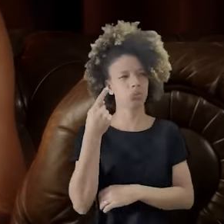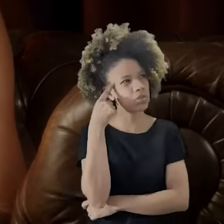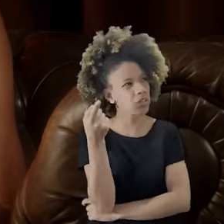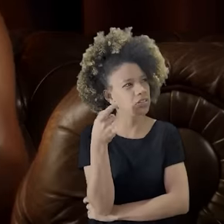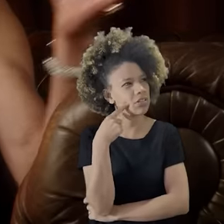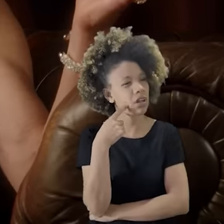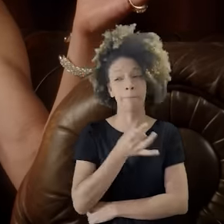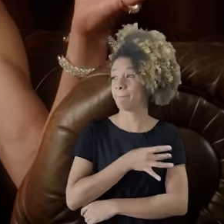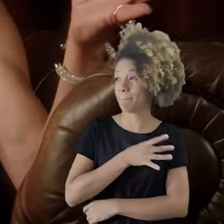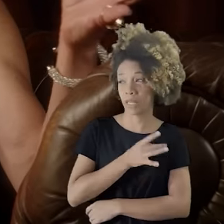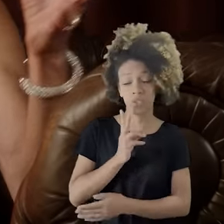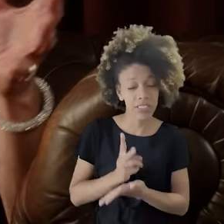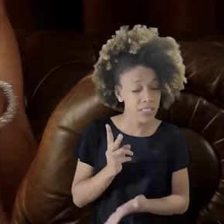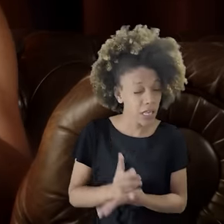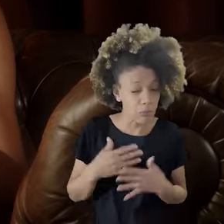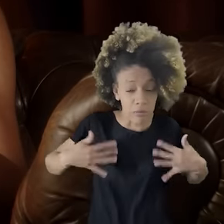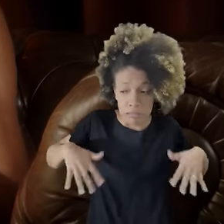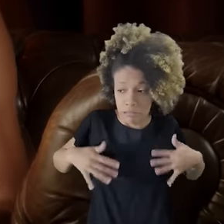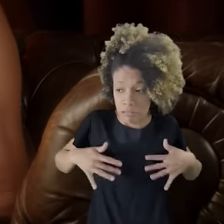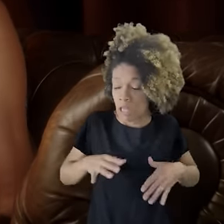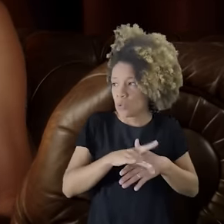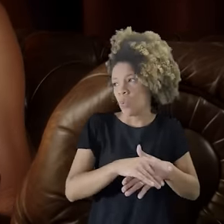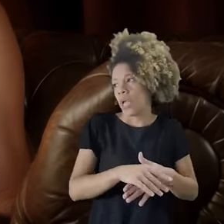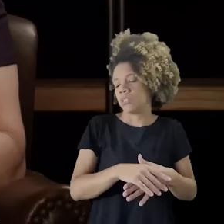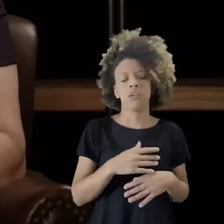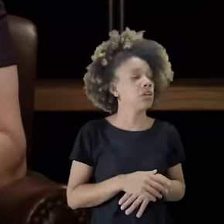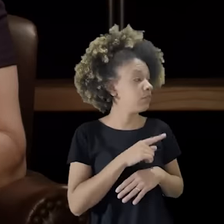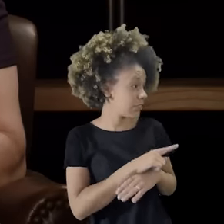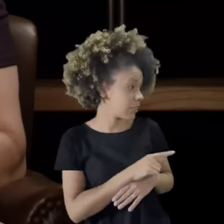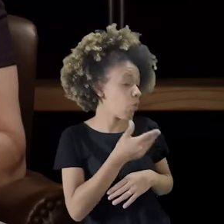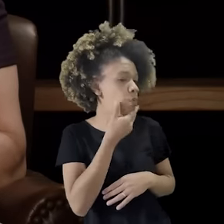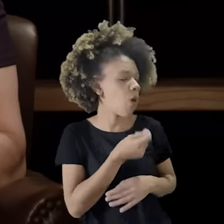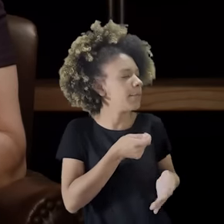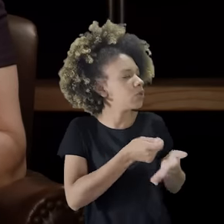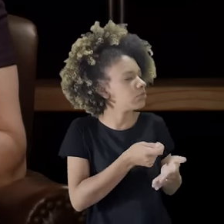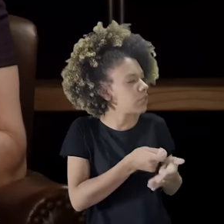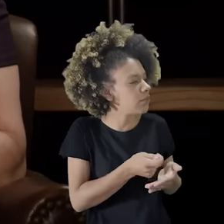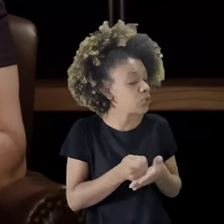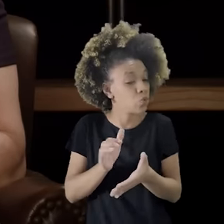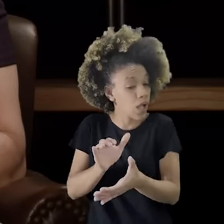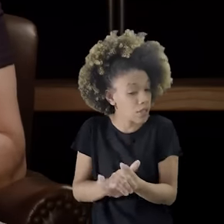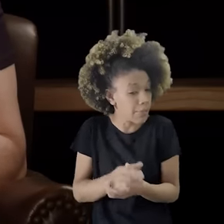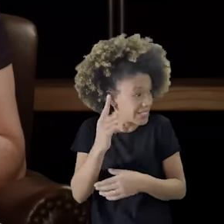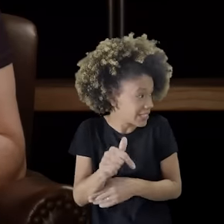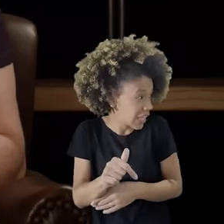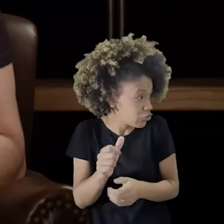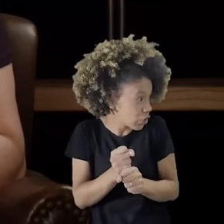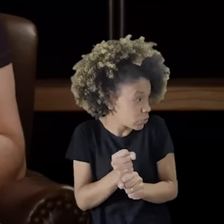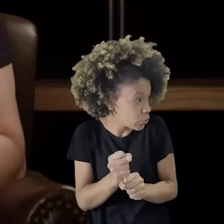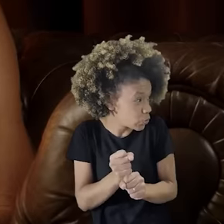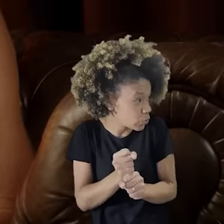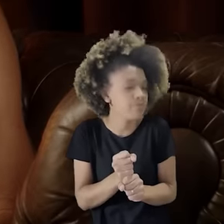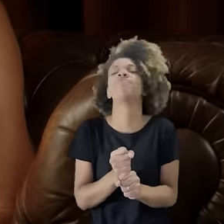eu pensei comigo assim eu fiquei muito medo sempre que me apavorava era doença você virou um homem conservador num casamento durante 17